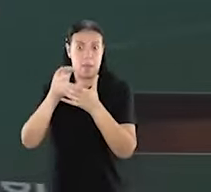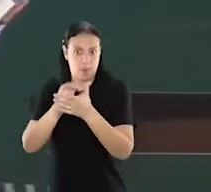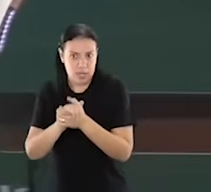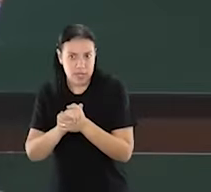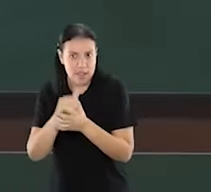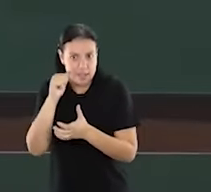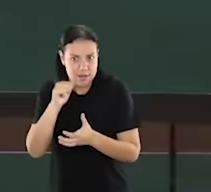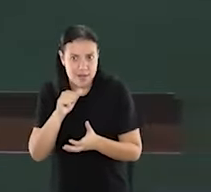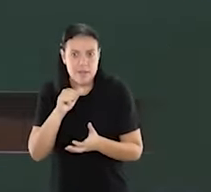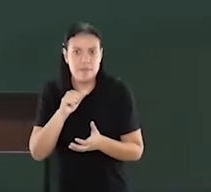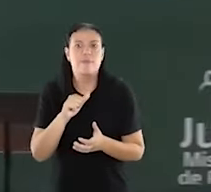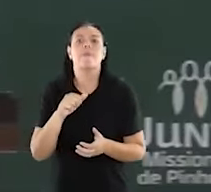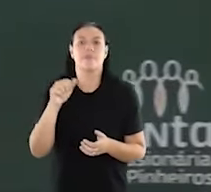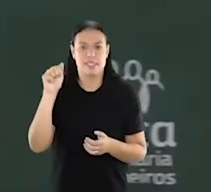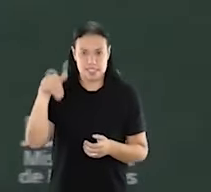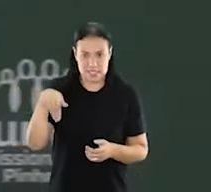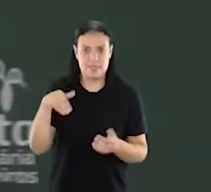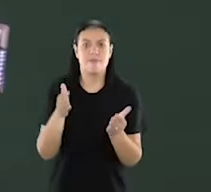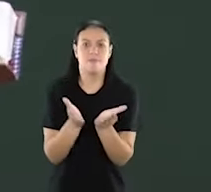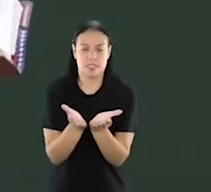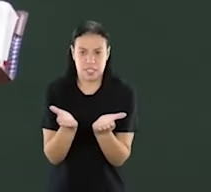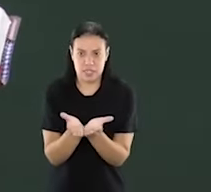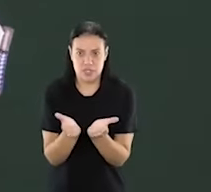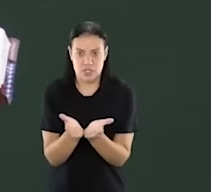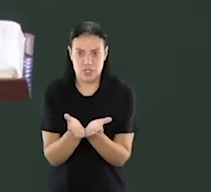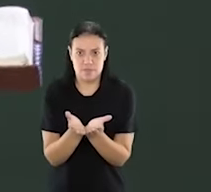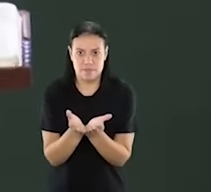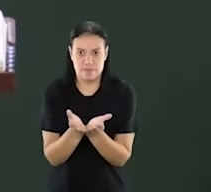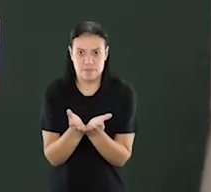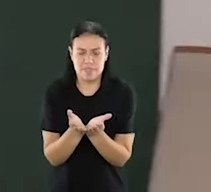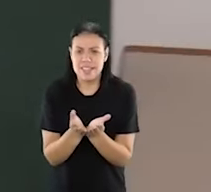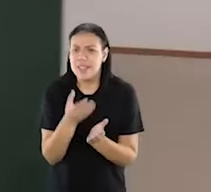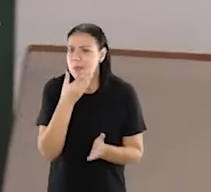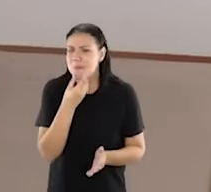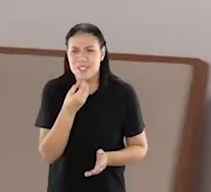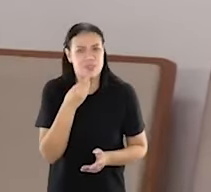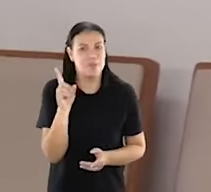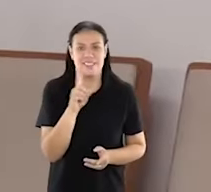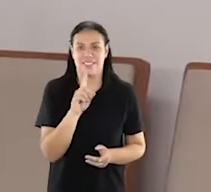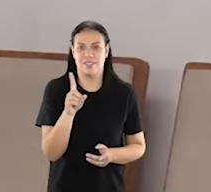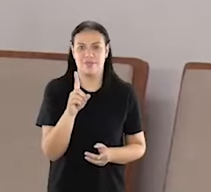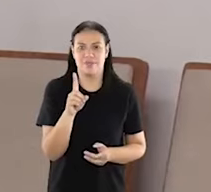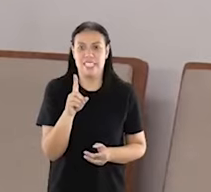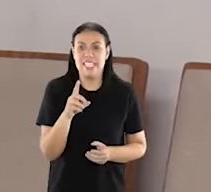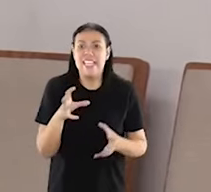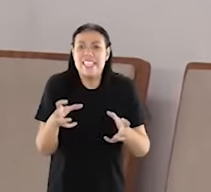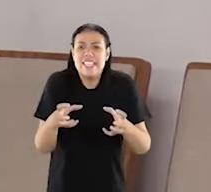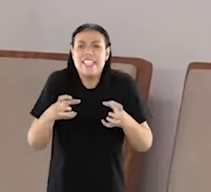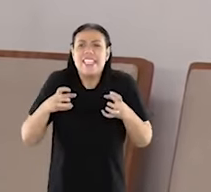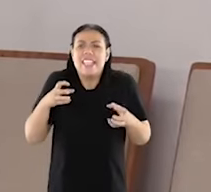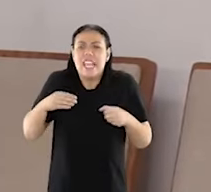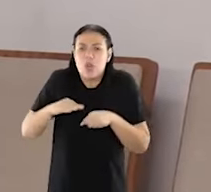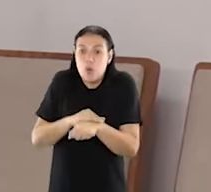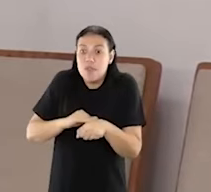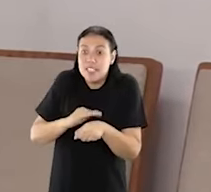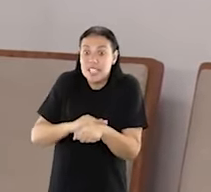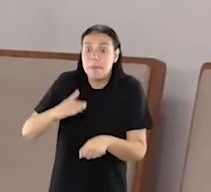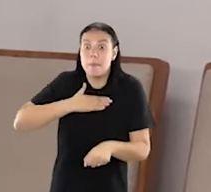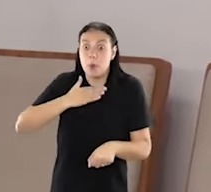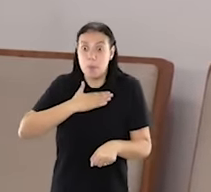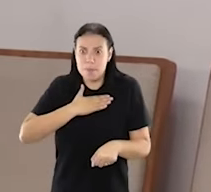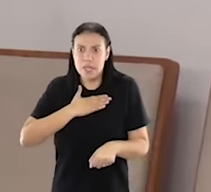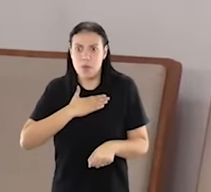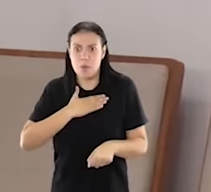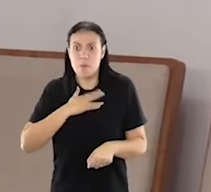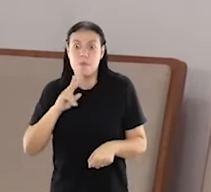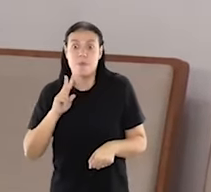ele mandou um mensageiro me chamar, que precisava falar comigo antes de morrer. E a distância entre a igreja e